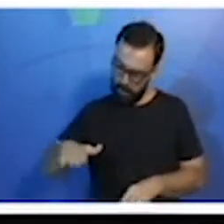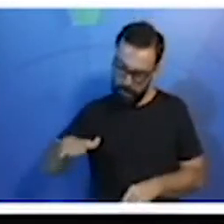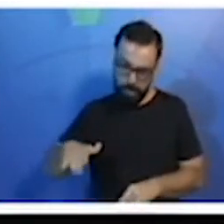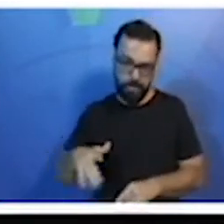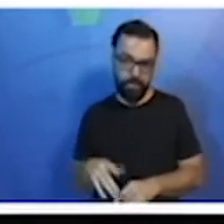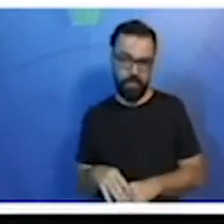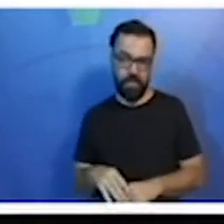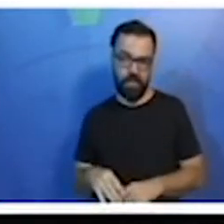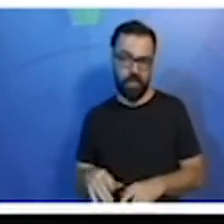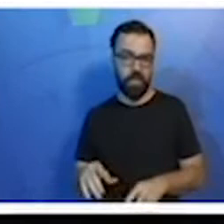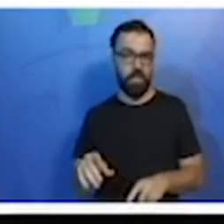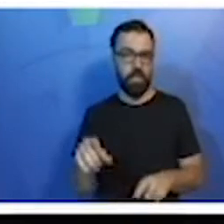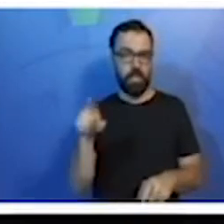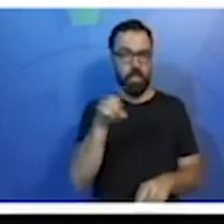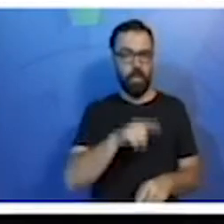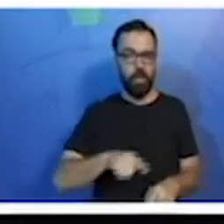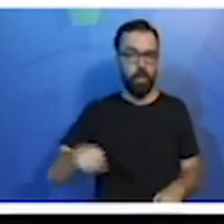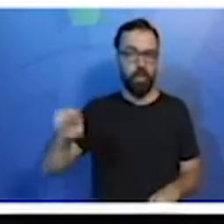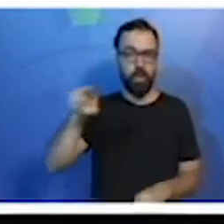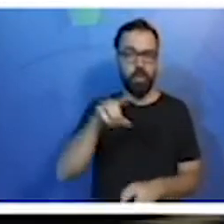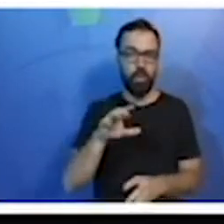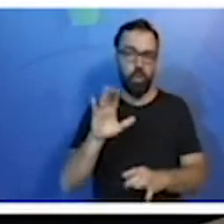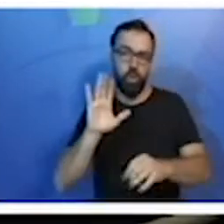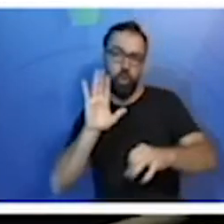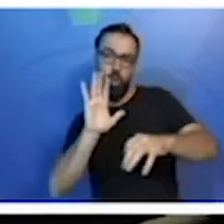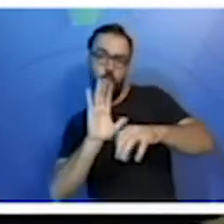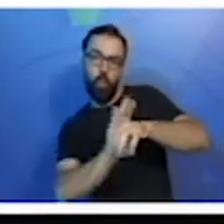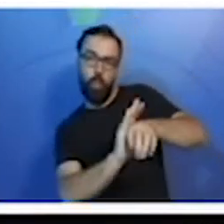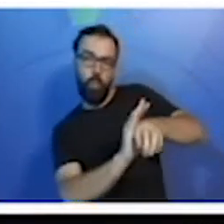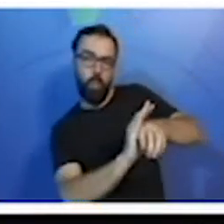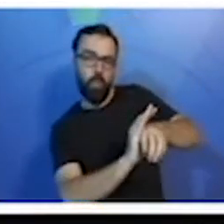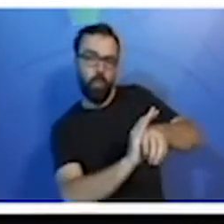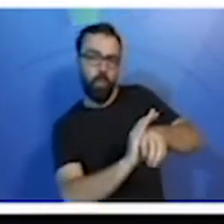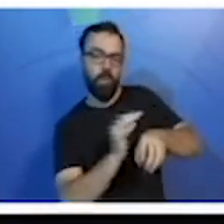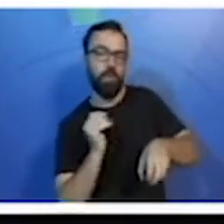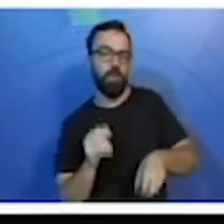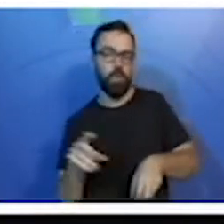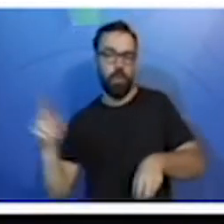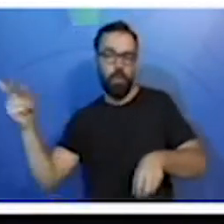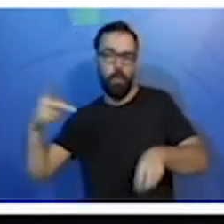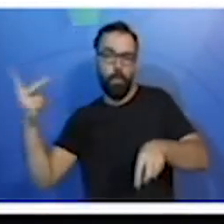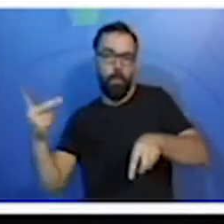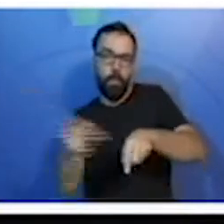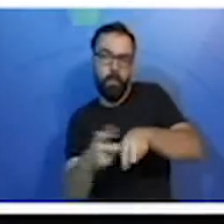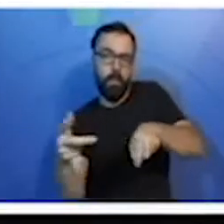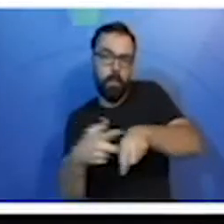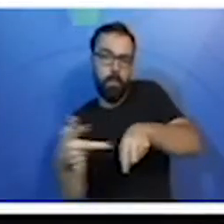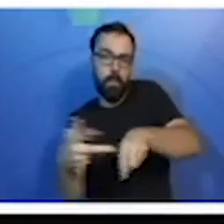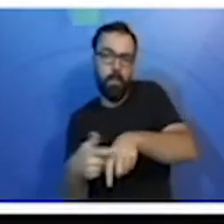baixa e ela tem um tampão nas rodas aqui para diminuir o atrito da bicicleta com o ar também